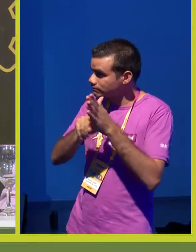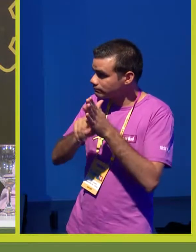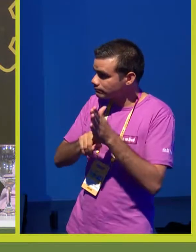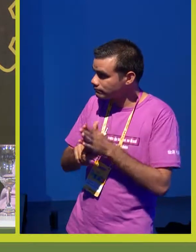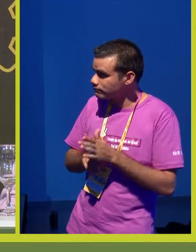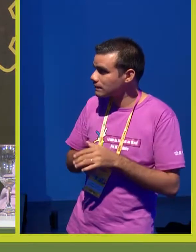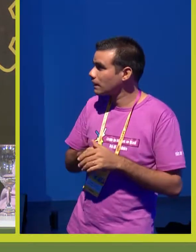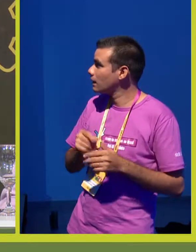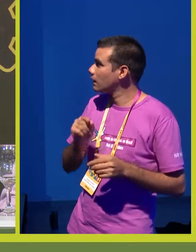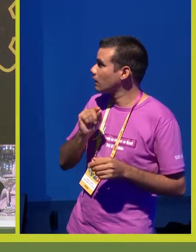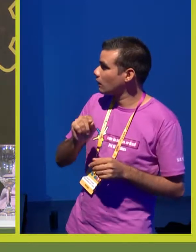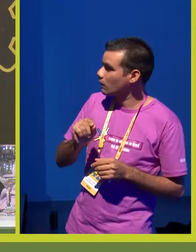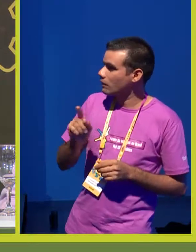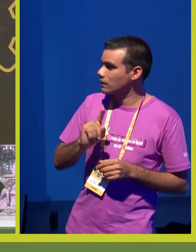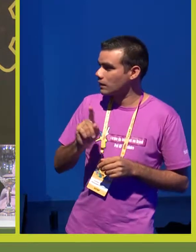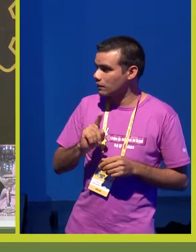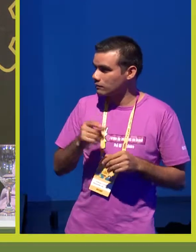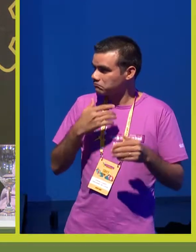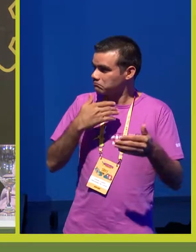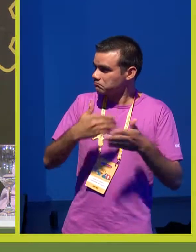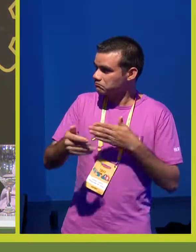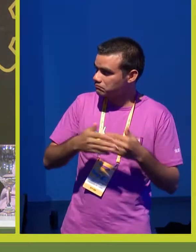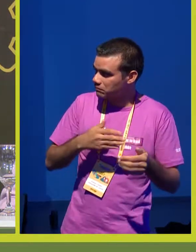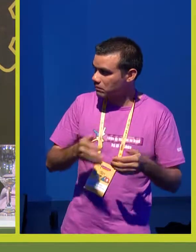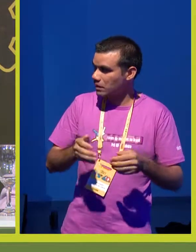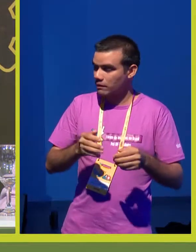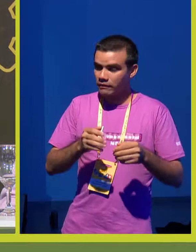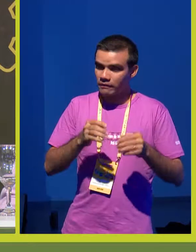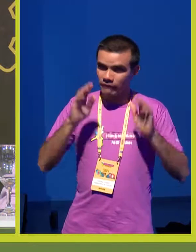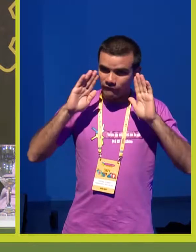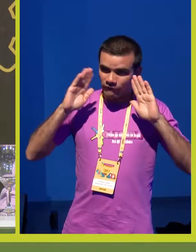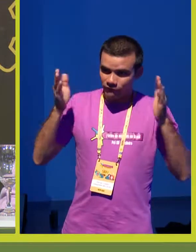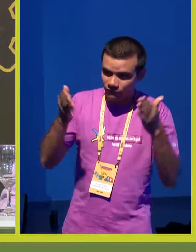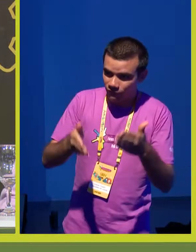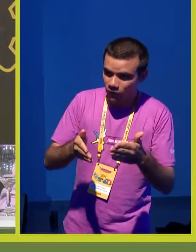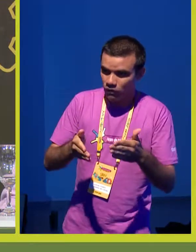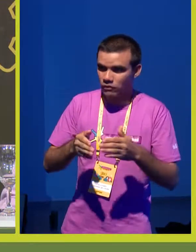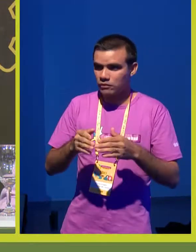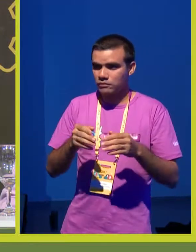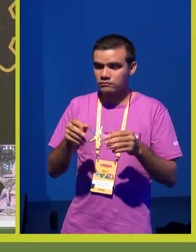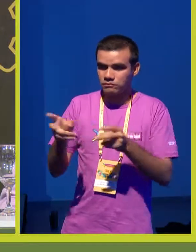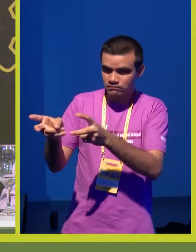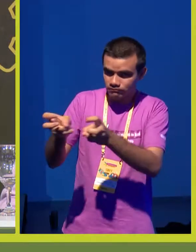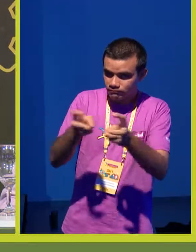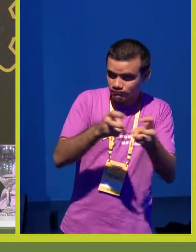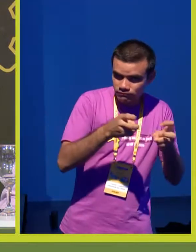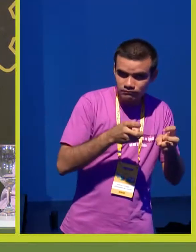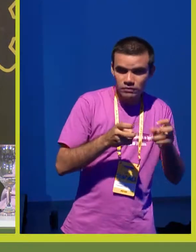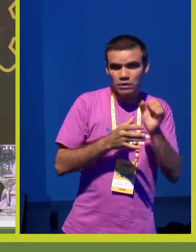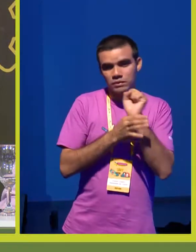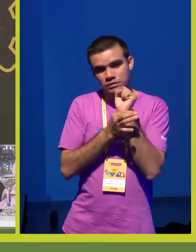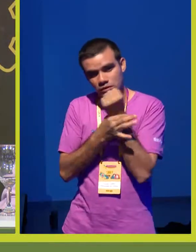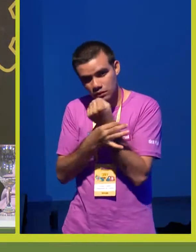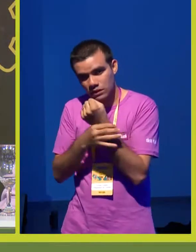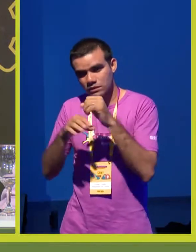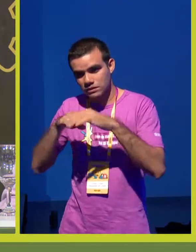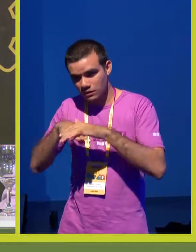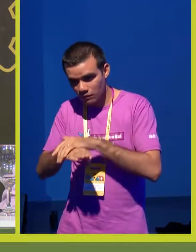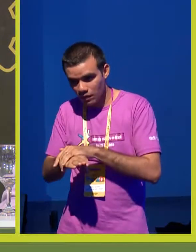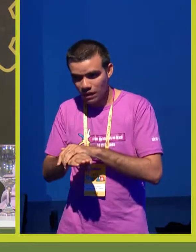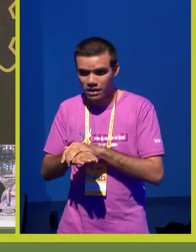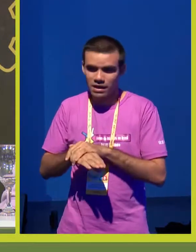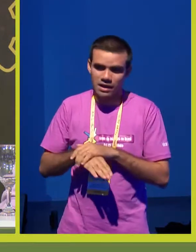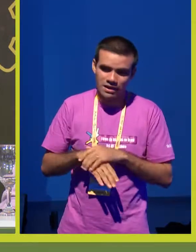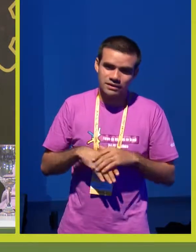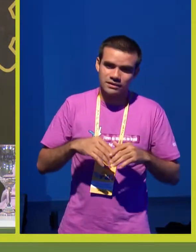específica, sem considerações sobre o respeito à finalidade inicial da coleta ou sobre a segurança do armazenamento ou controle de